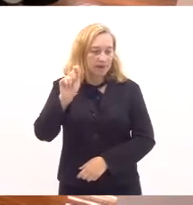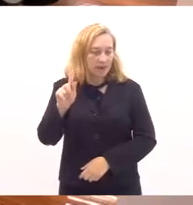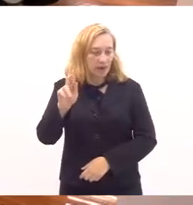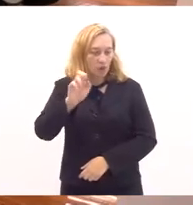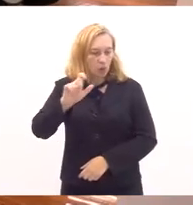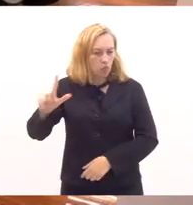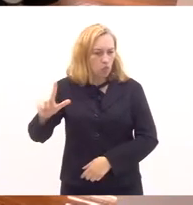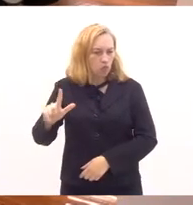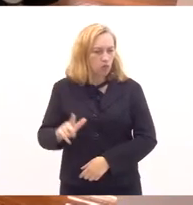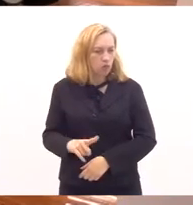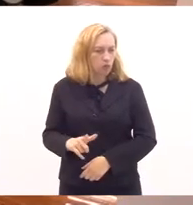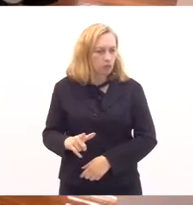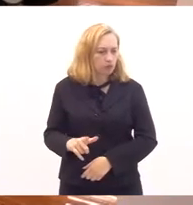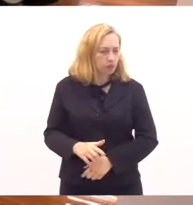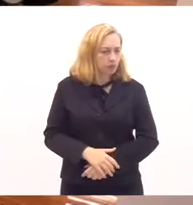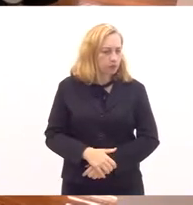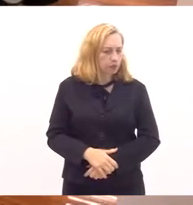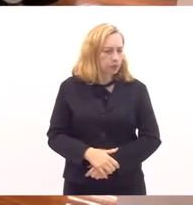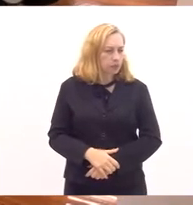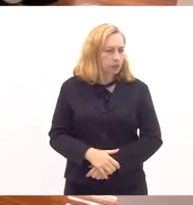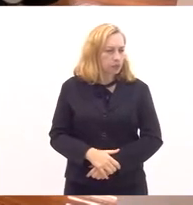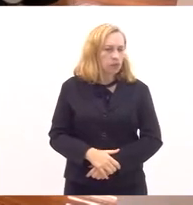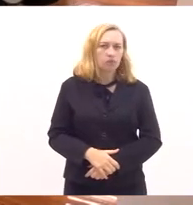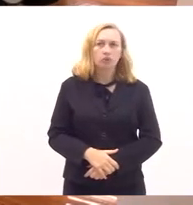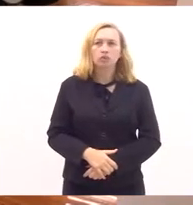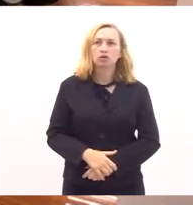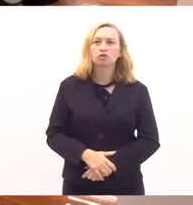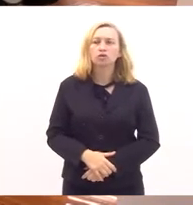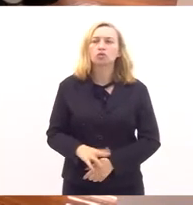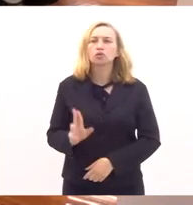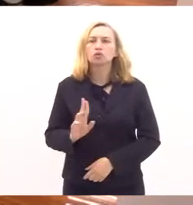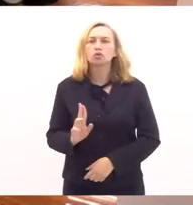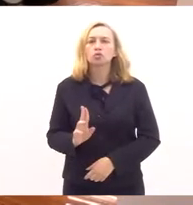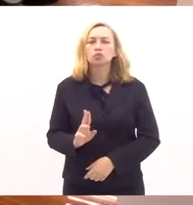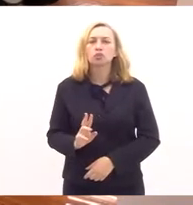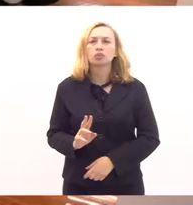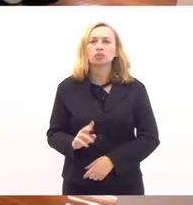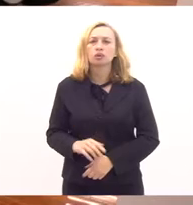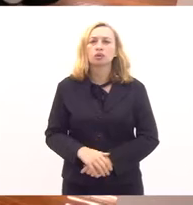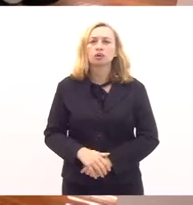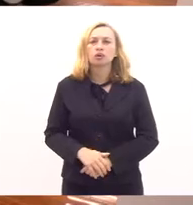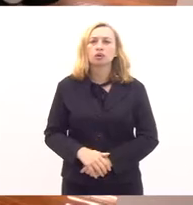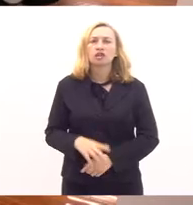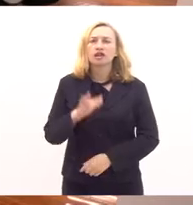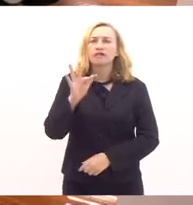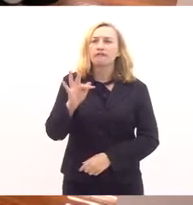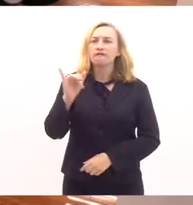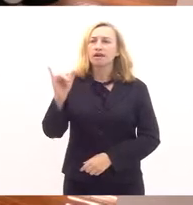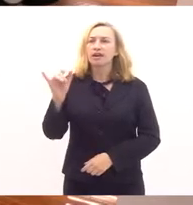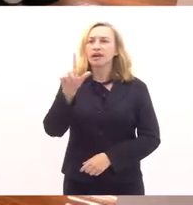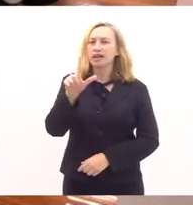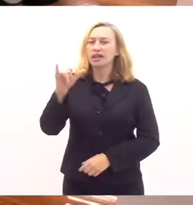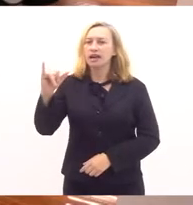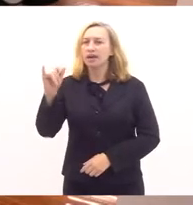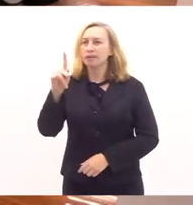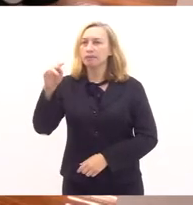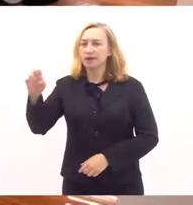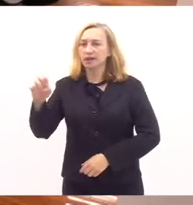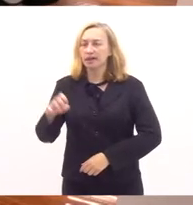quê? Do Observatório. Não, o sobrenome. Miguel Felipe.